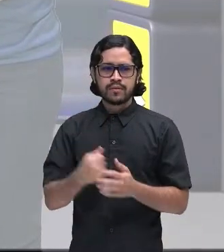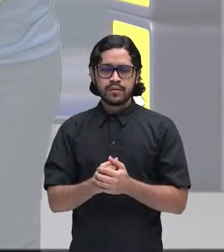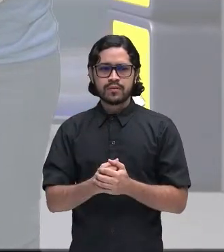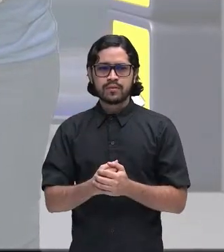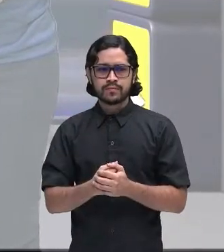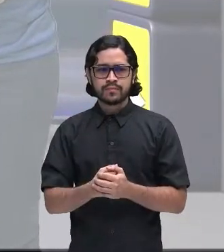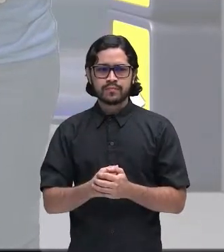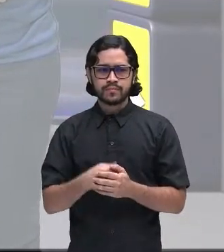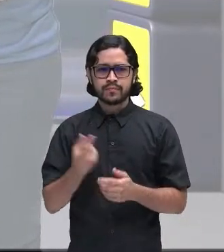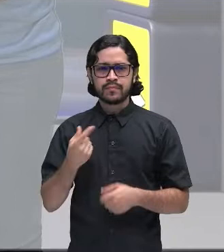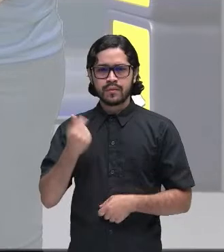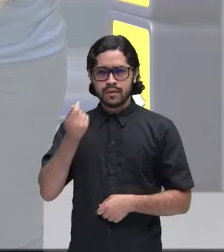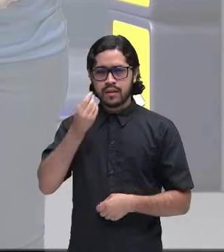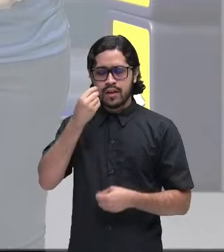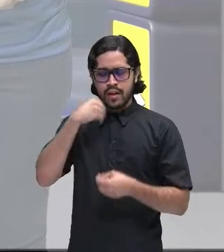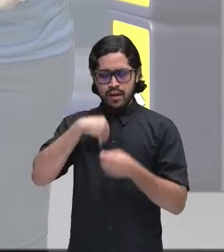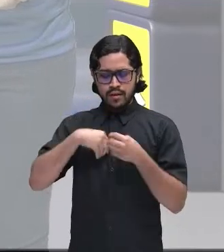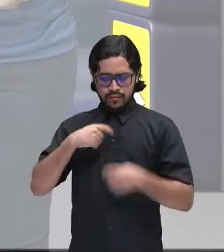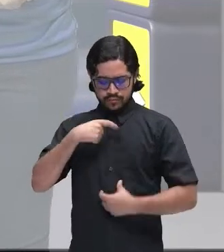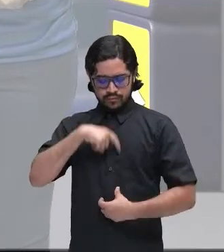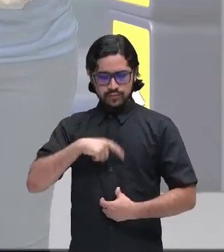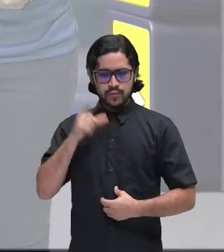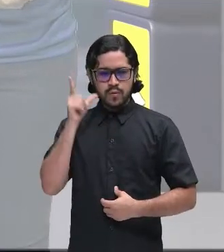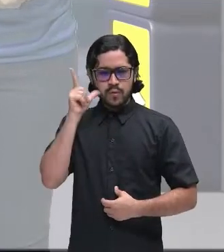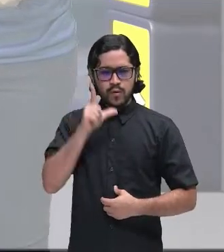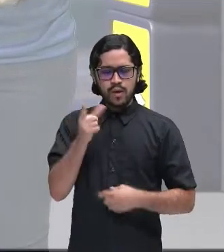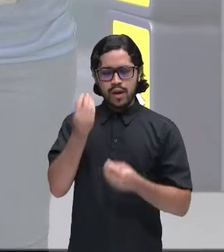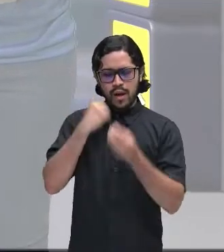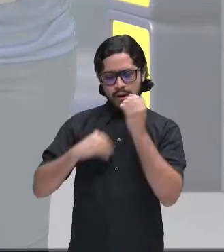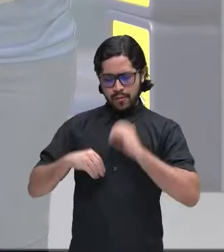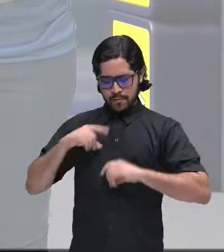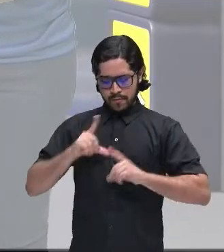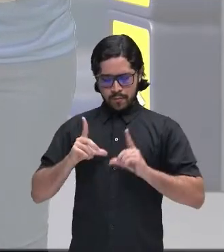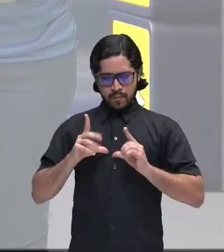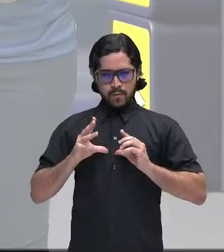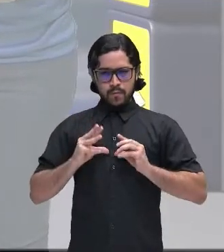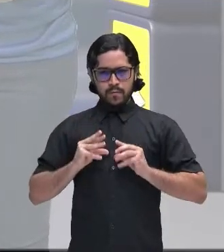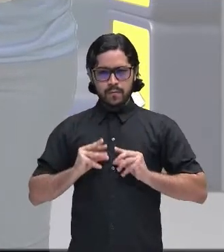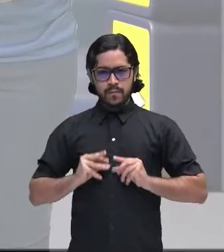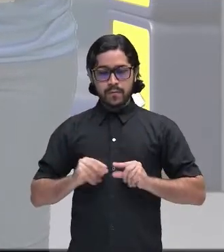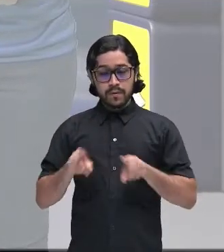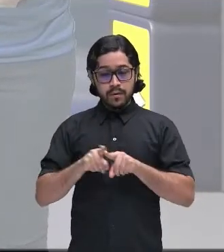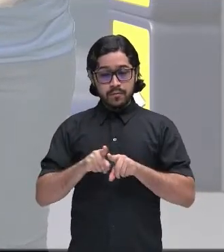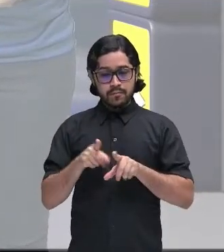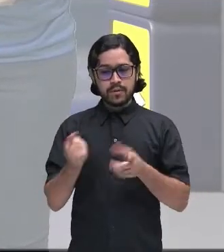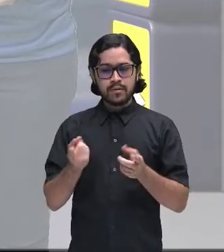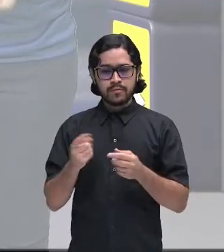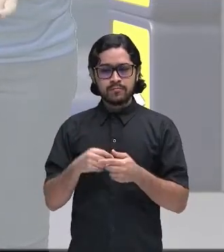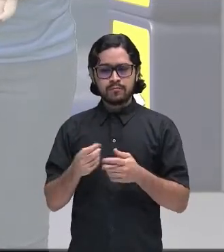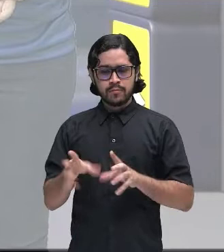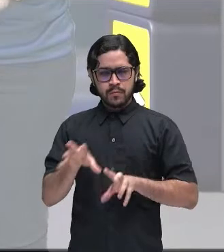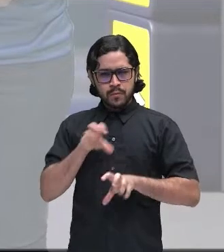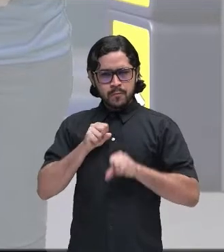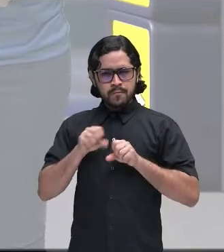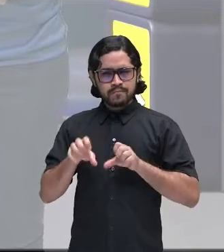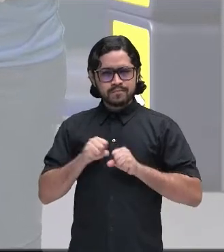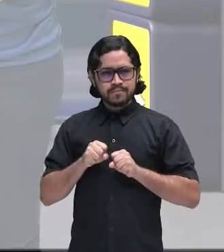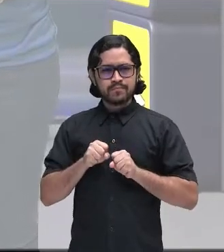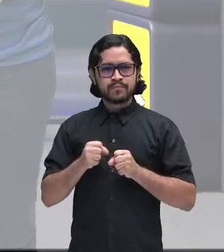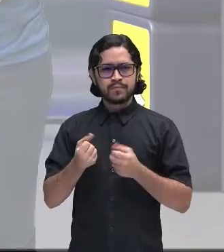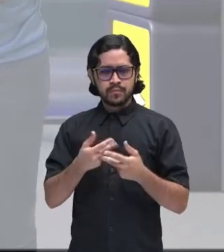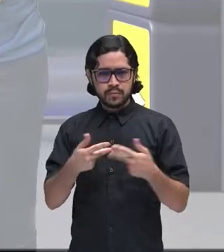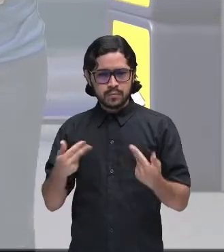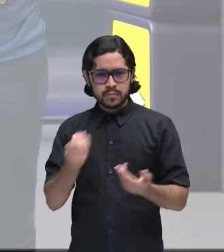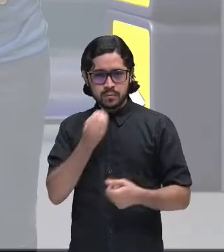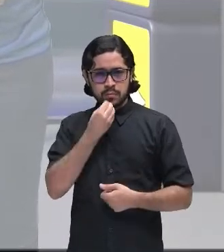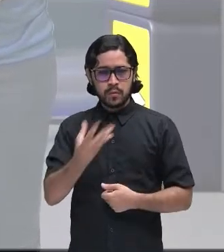partículas menores e pela absorção de nutrientes que são necessários ao corpo. Uau, Cathy, uma